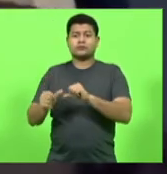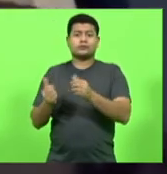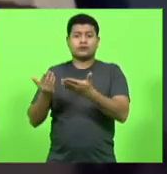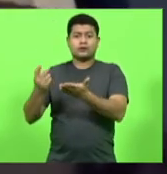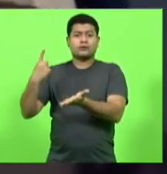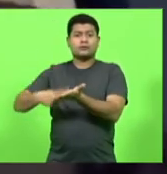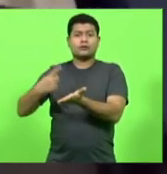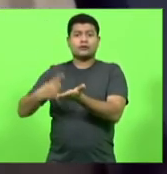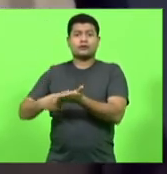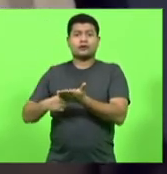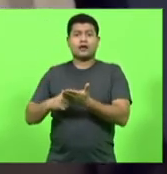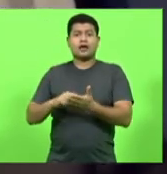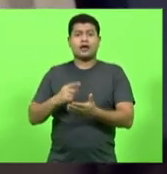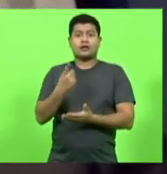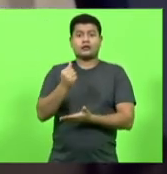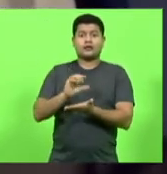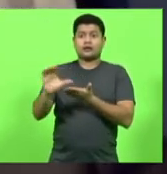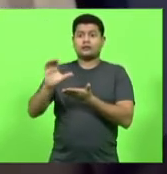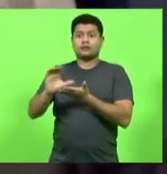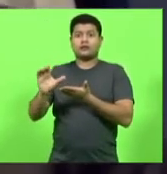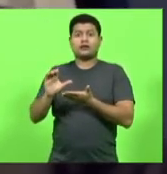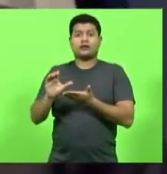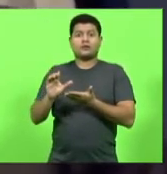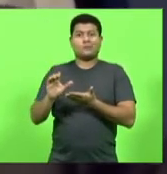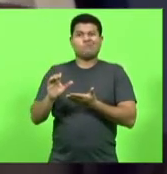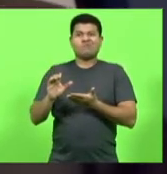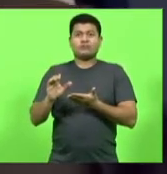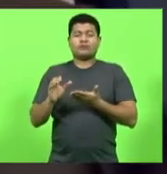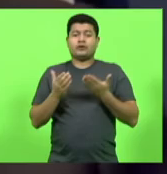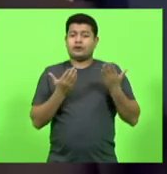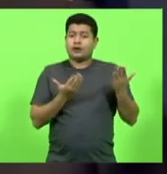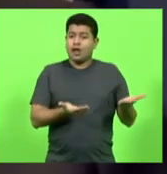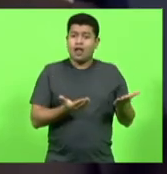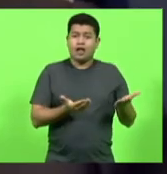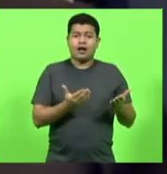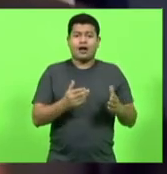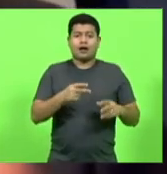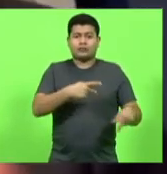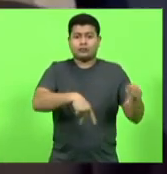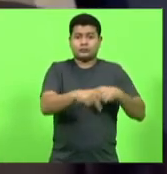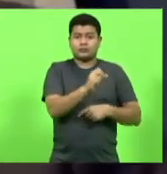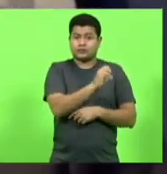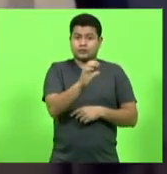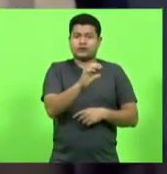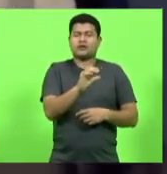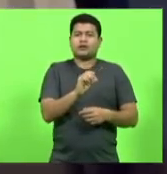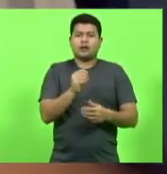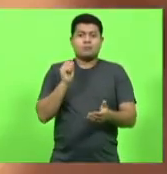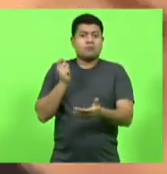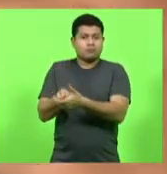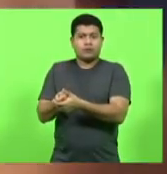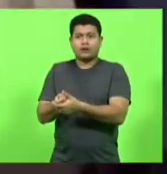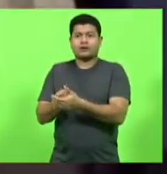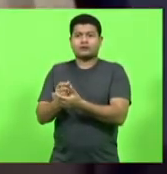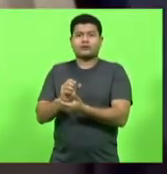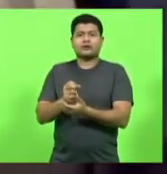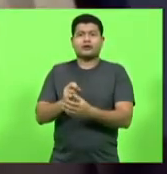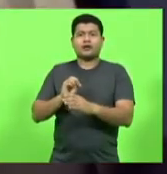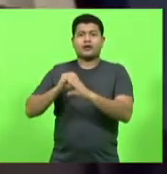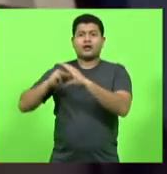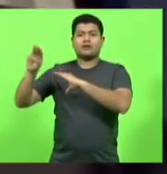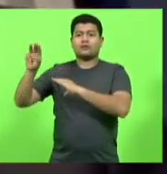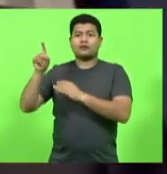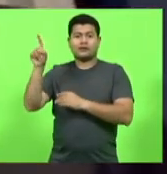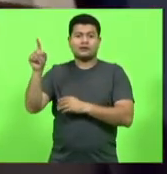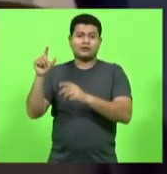dando dinheiro lá que sai do seu Zé ali da esquina e que vai e fica lá em Brasília. Agora, estamos discutindo aqui se é dinheiro desse ou